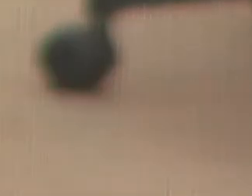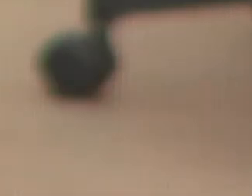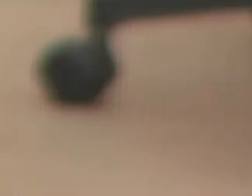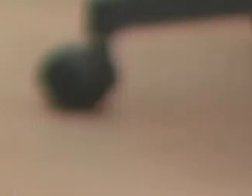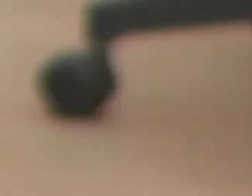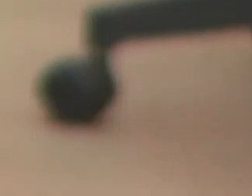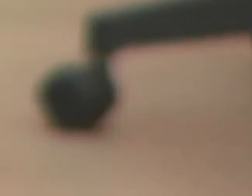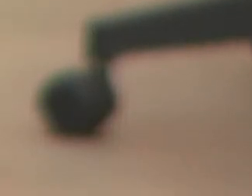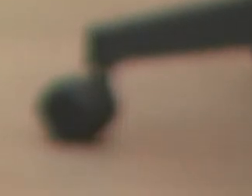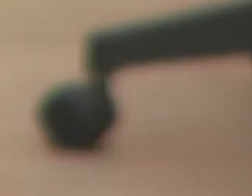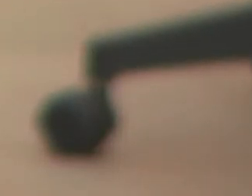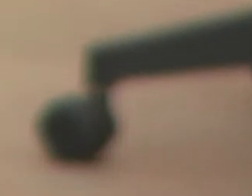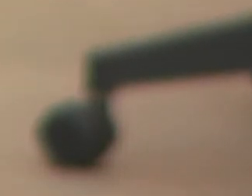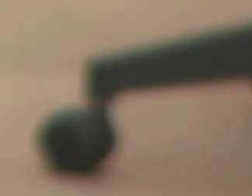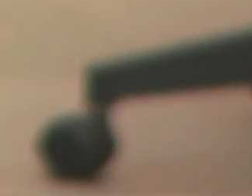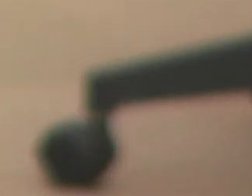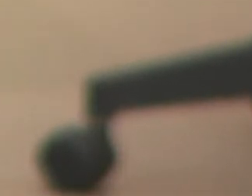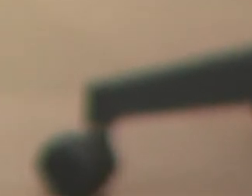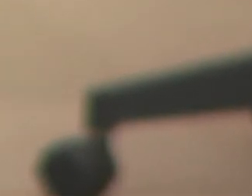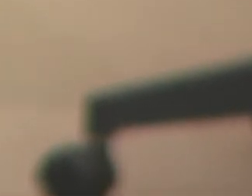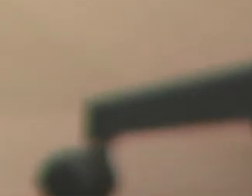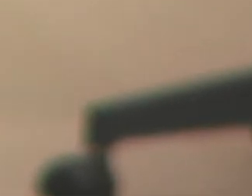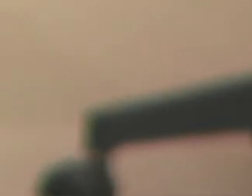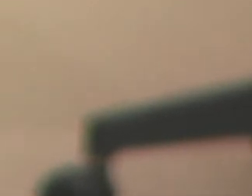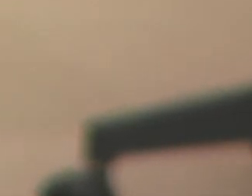yo desesperado,